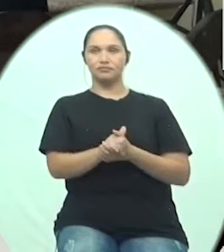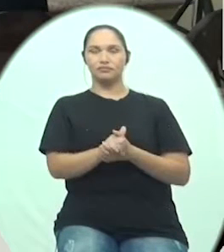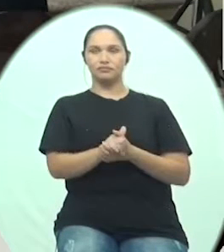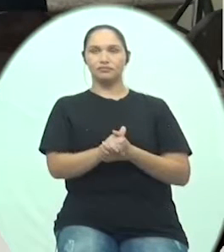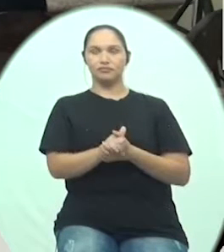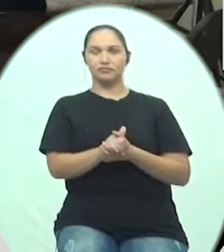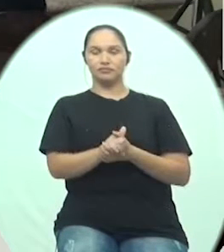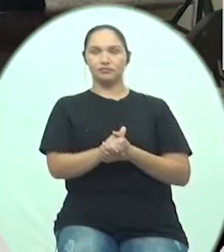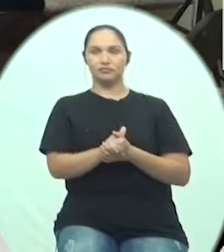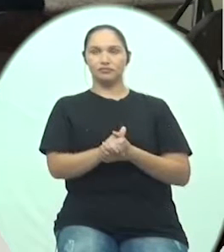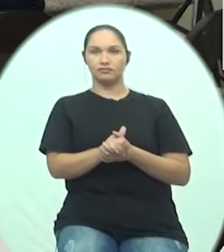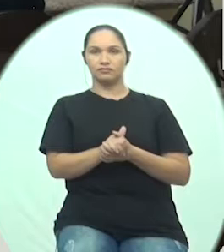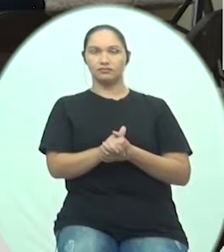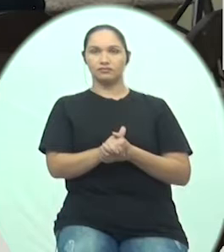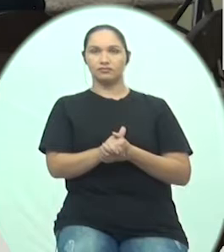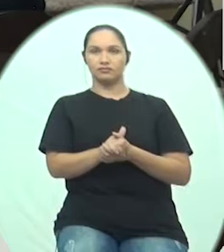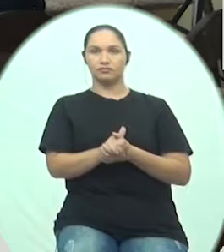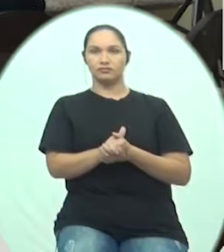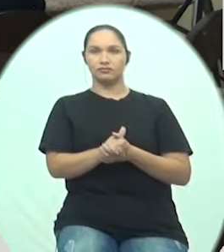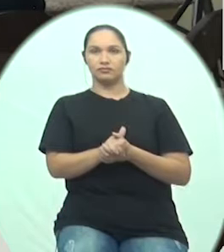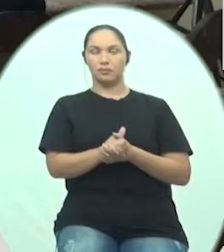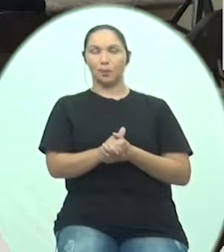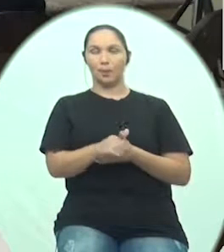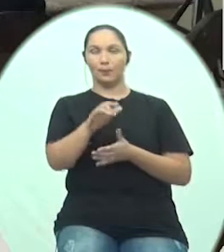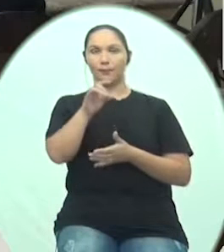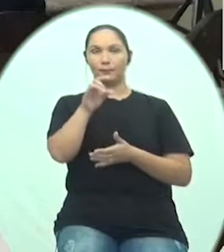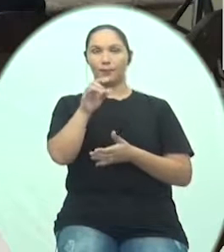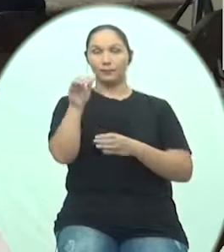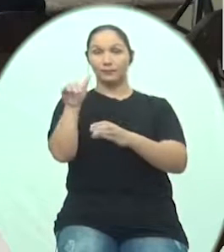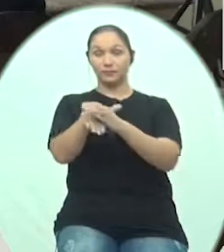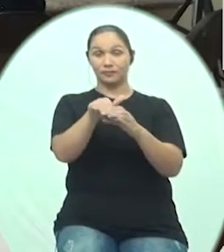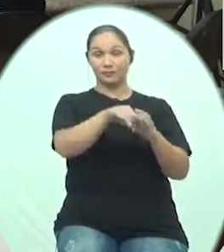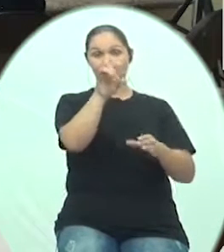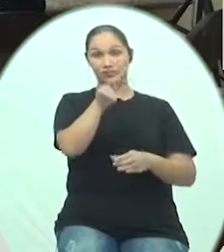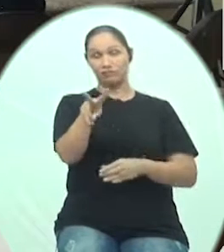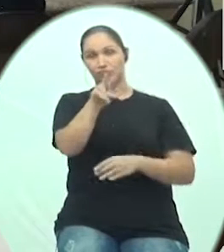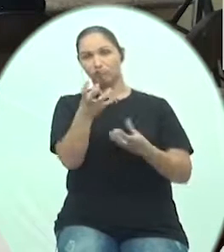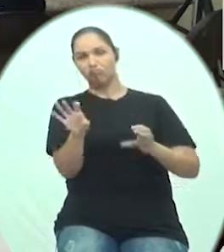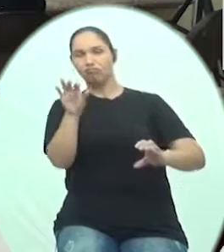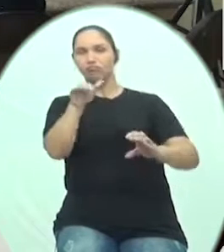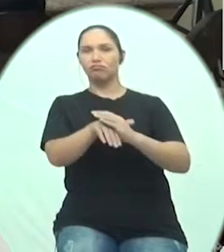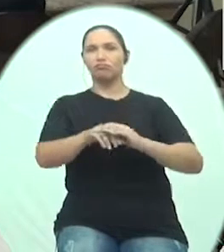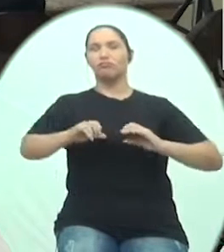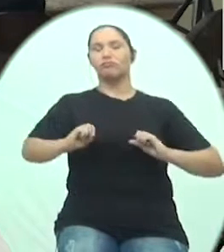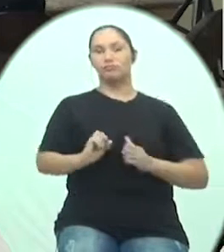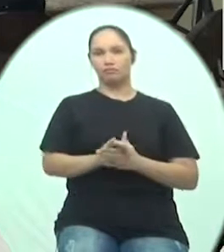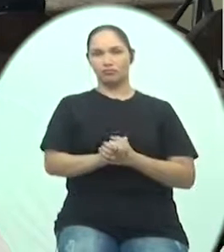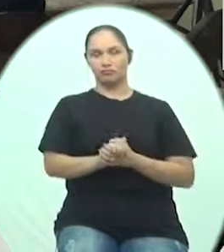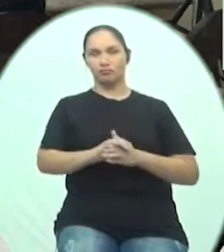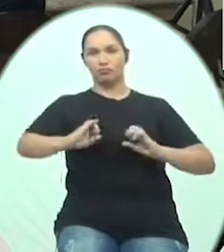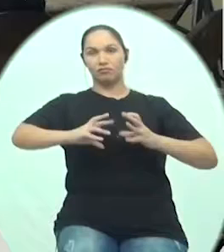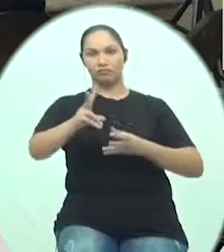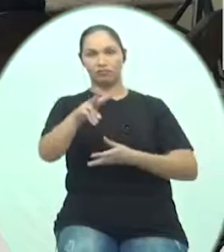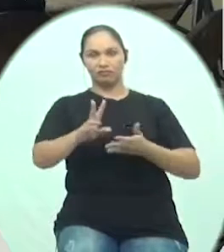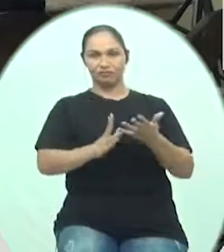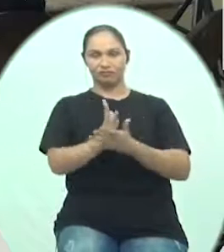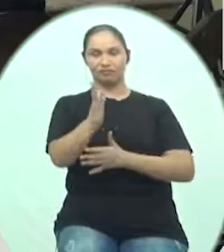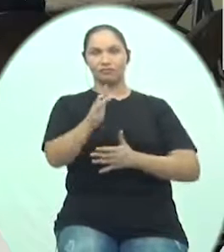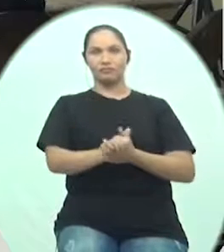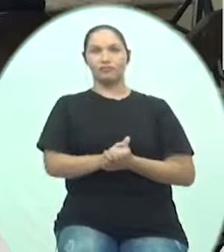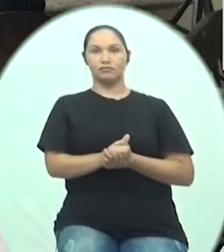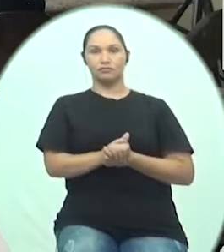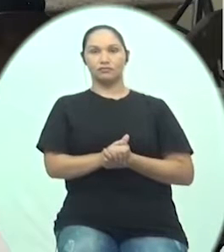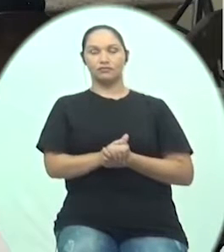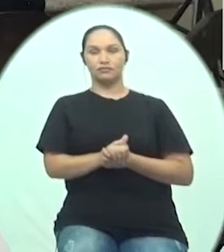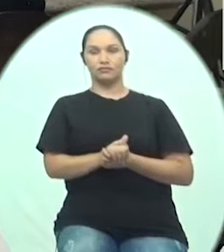se manifestar o requerimento está em votação os favoráveis permaneam Como estão os contrários se manifestem aprovado por